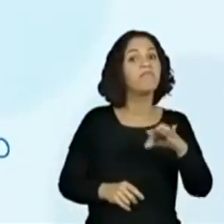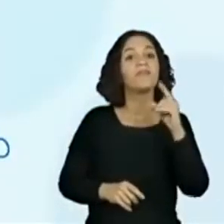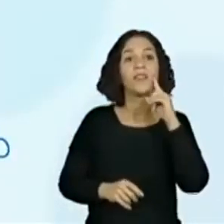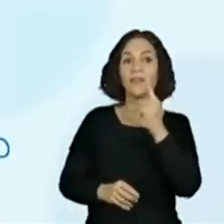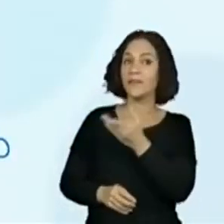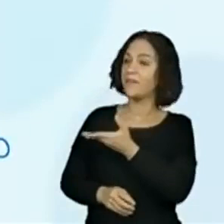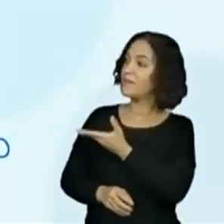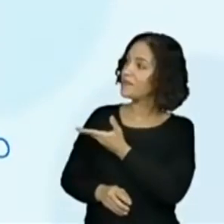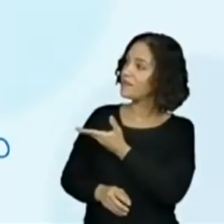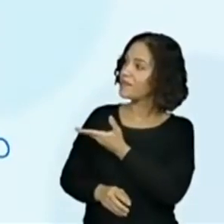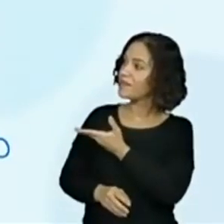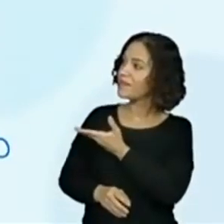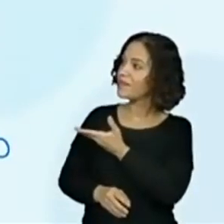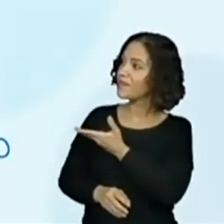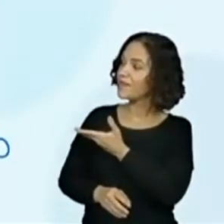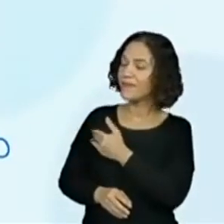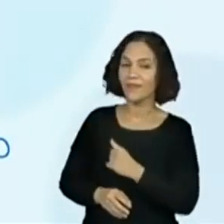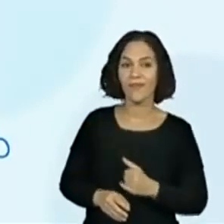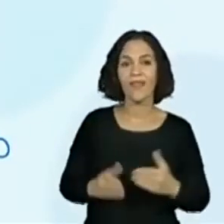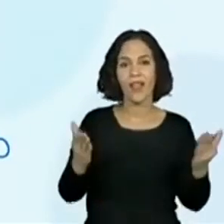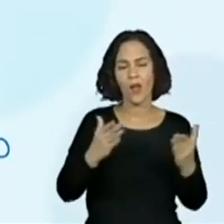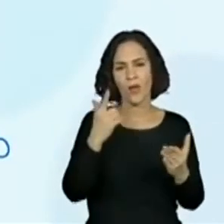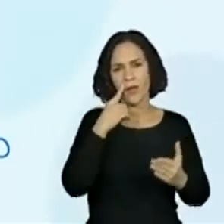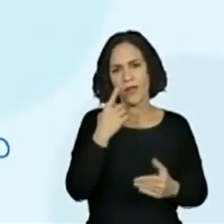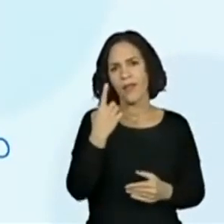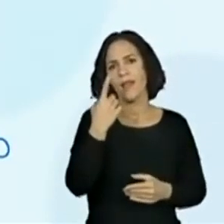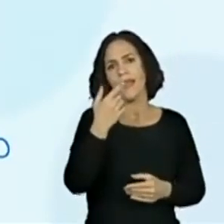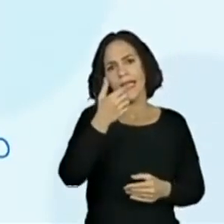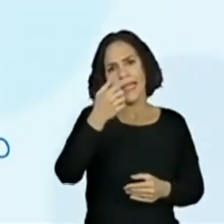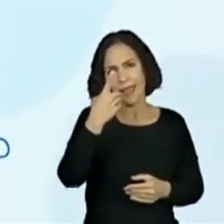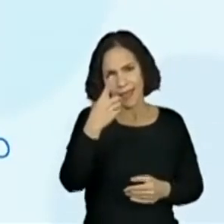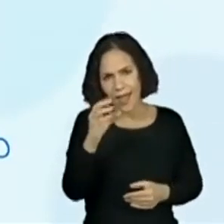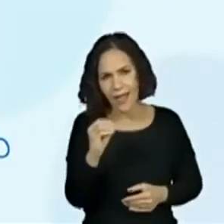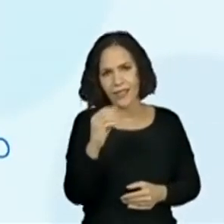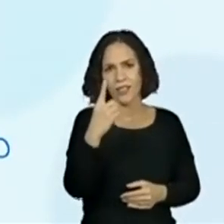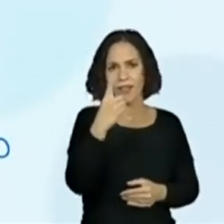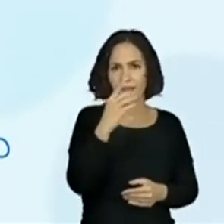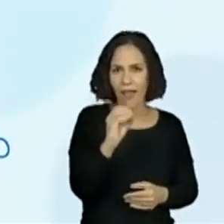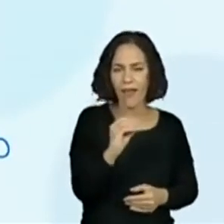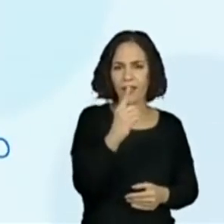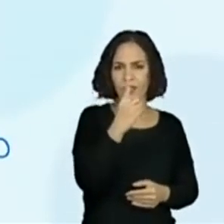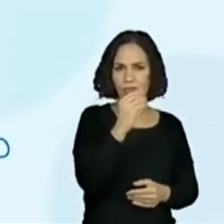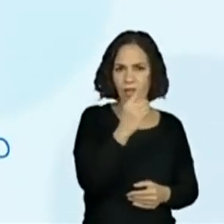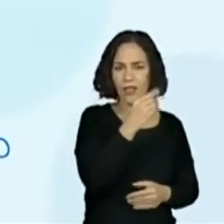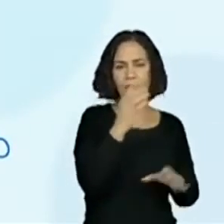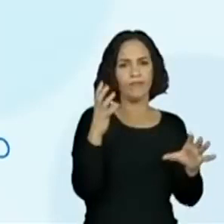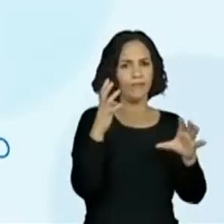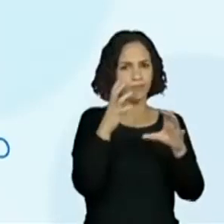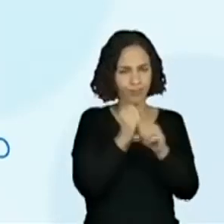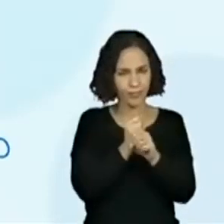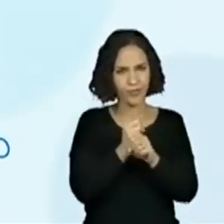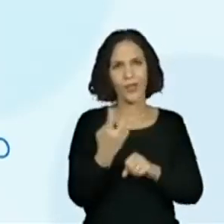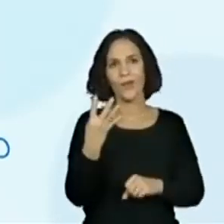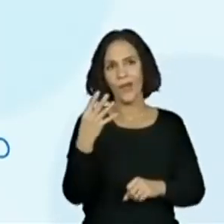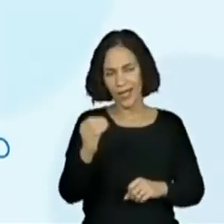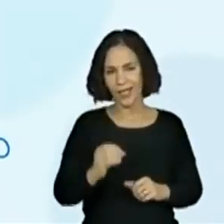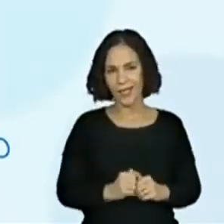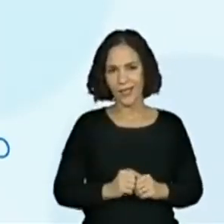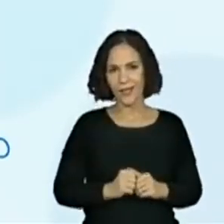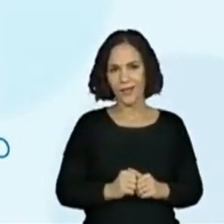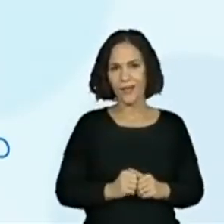lembra? Agora eu vou fazer aquela conta de 10 mais 10 mais 10 mais 10 mais 5 mais 5, né?